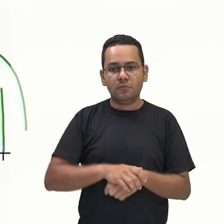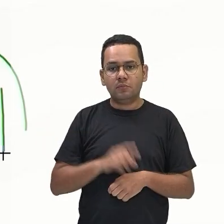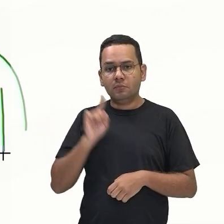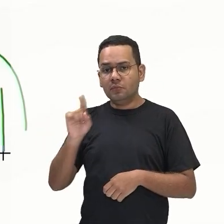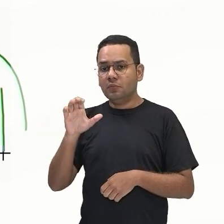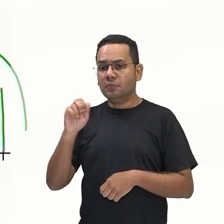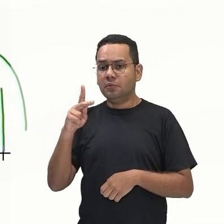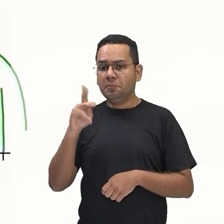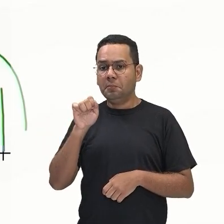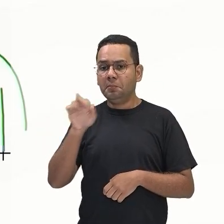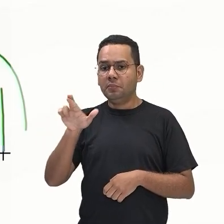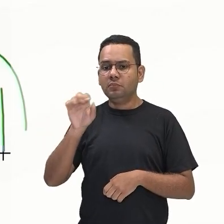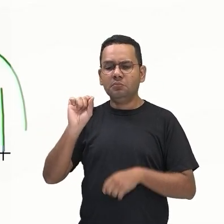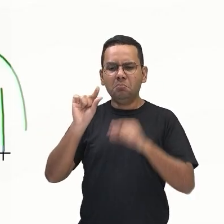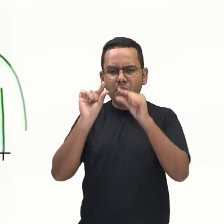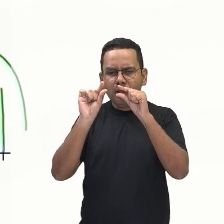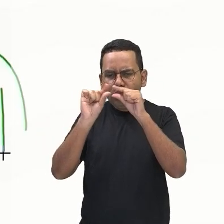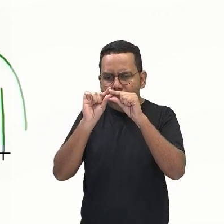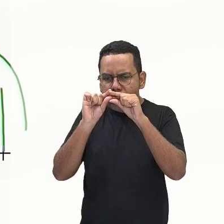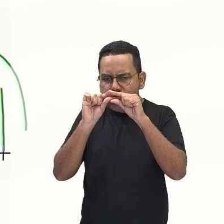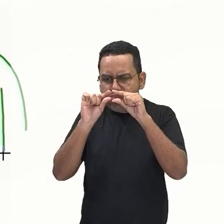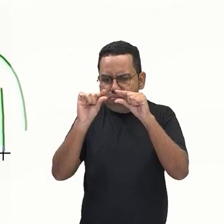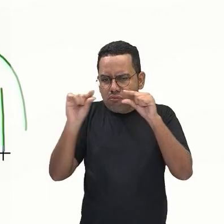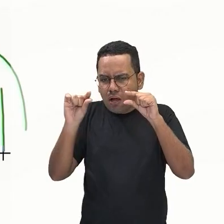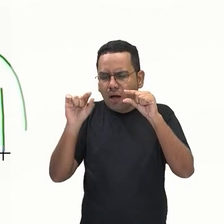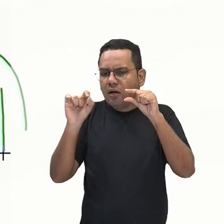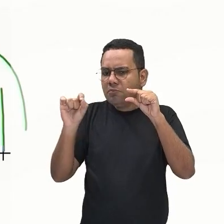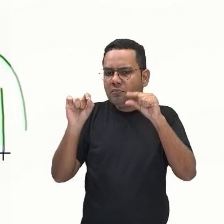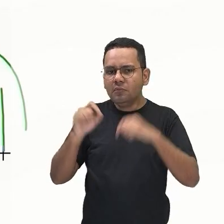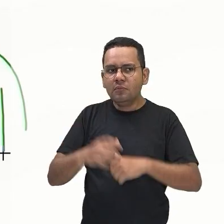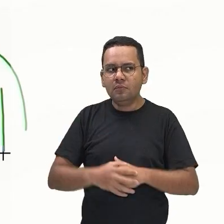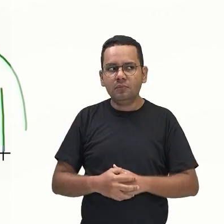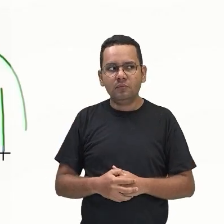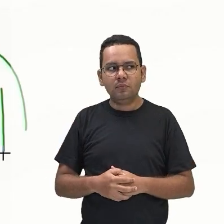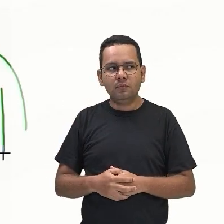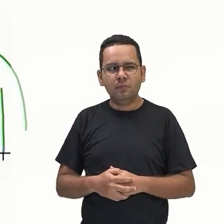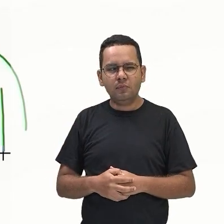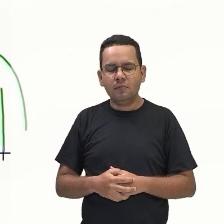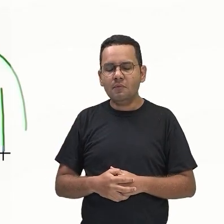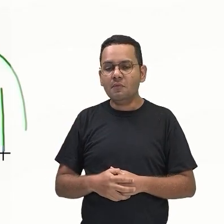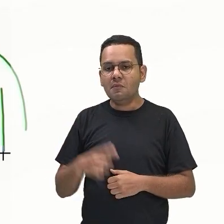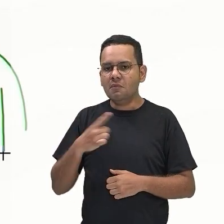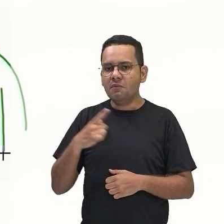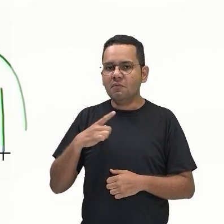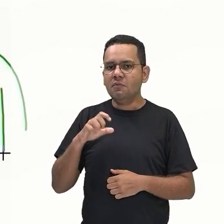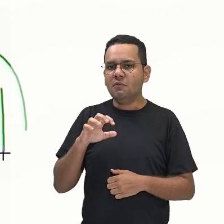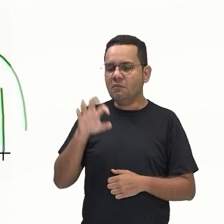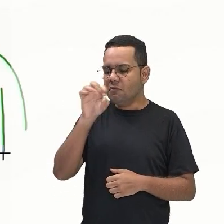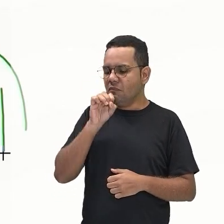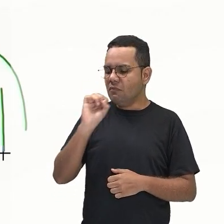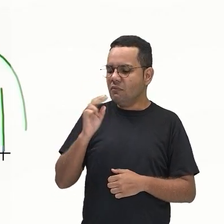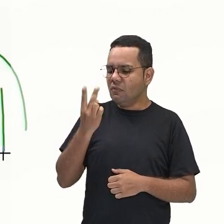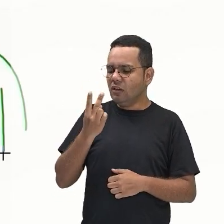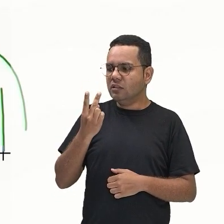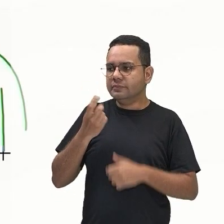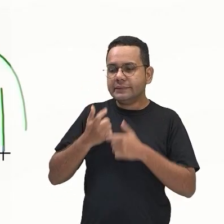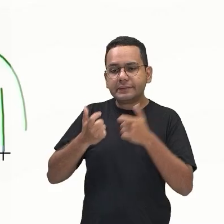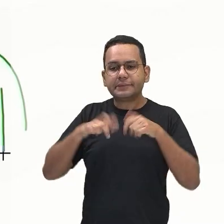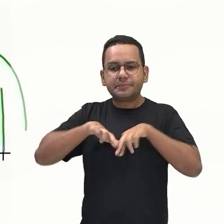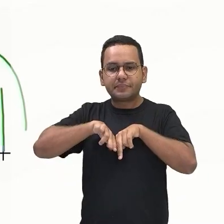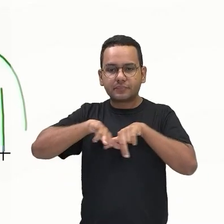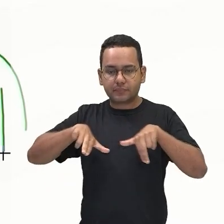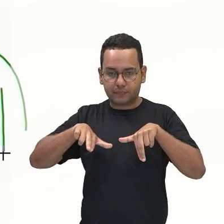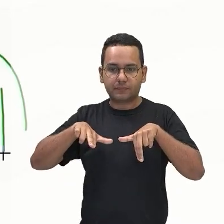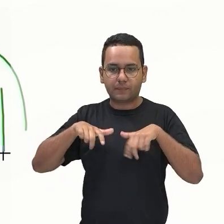são os vasos menores que vão o quê? Fazer ali, ó, vão levar o oxigênio para todo o tecido do nosso corpo. O tecido